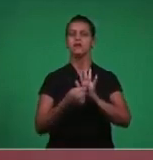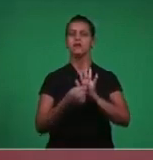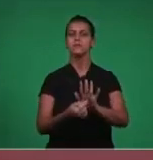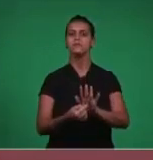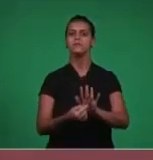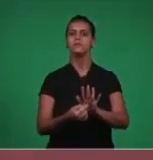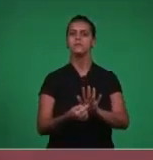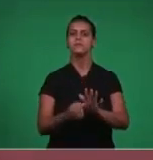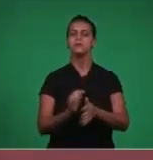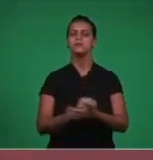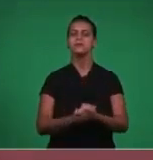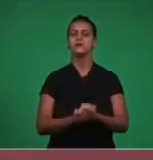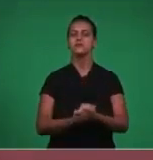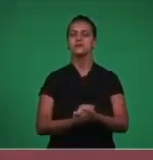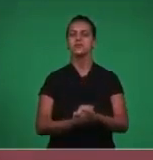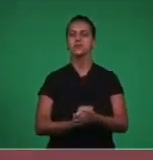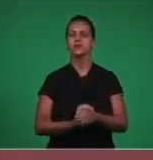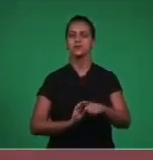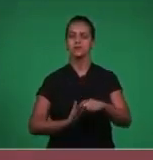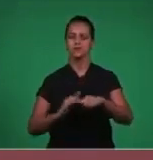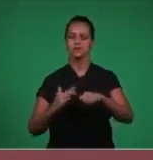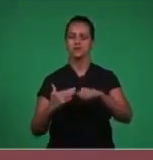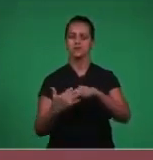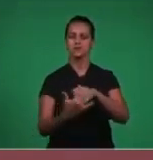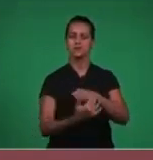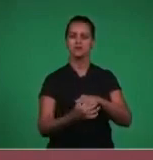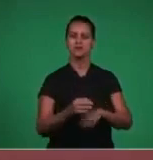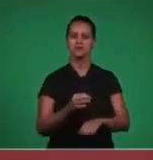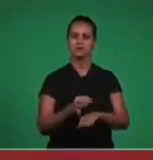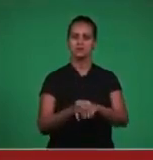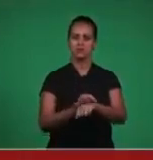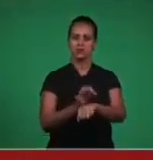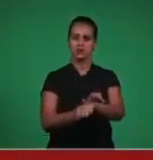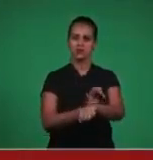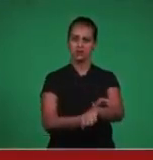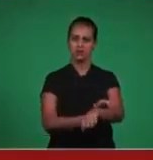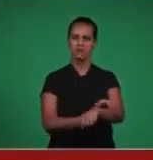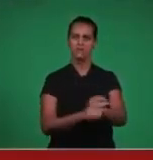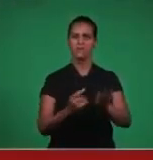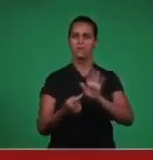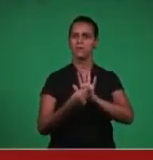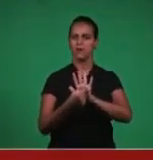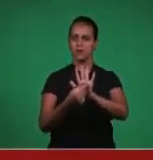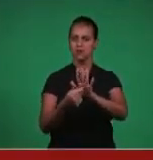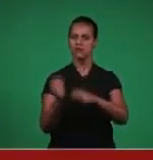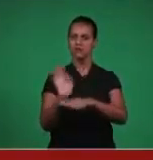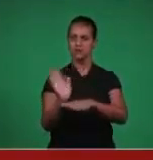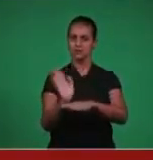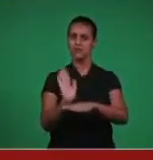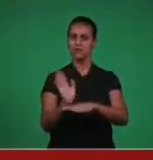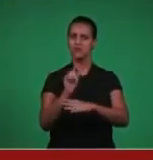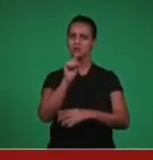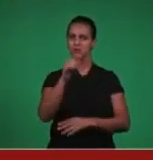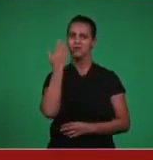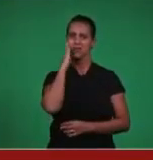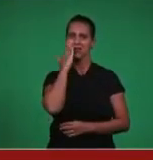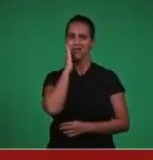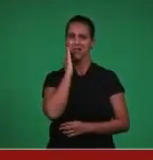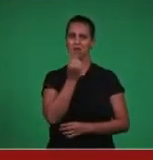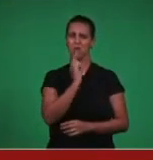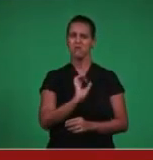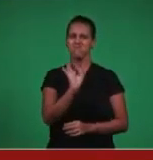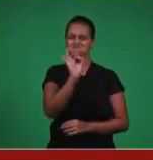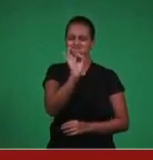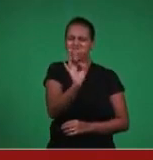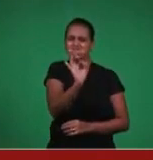temos um tempo curto, nós vamos mostrar esse vídeo para os irmãos, para mostrar que uma simples célula,